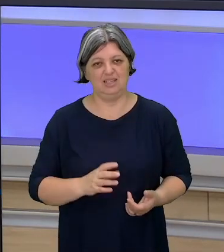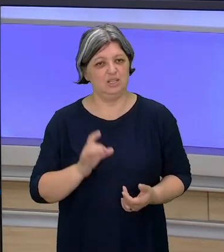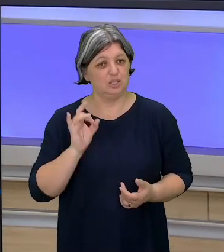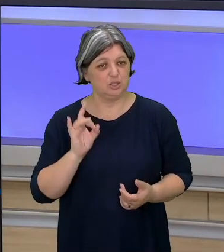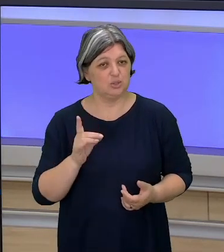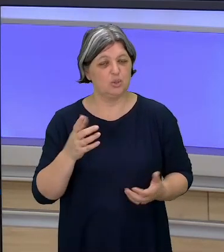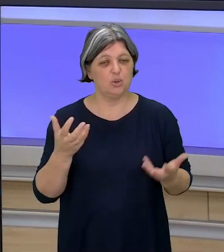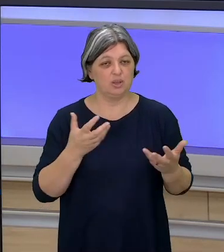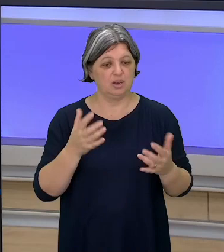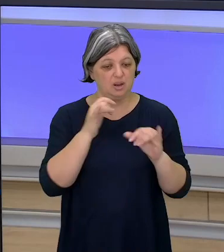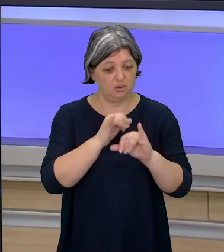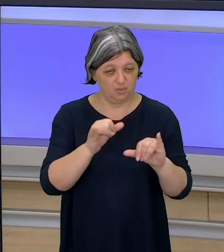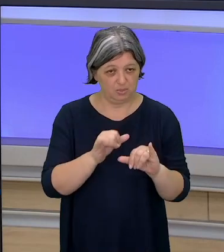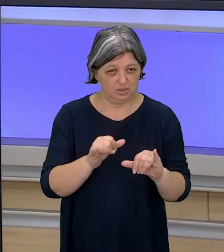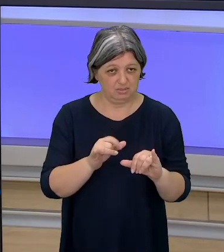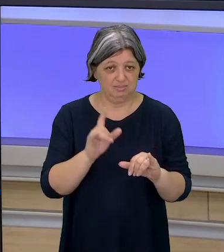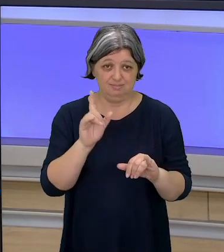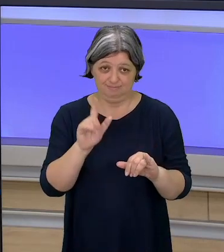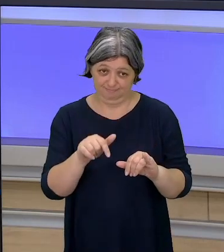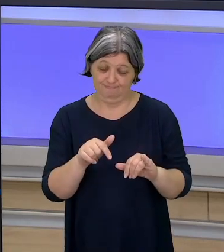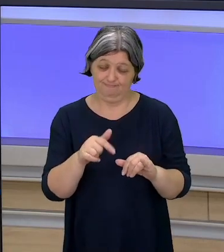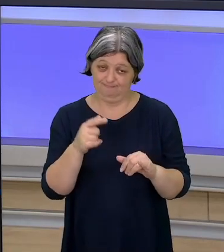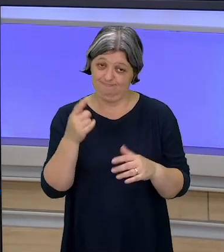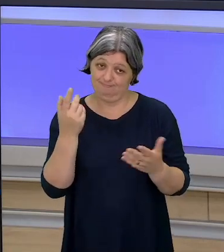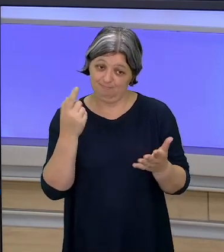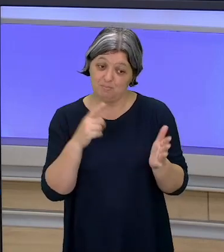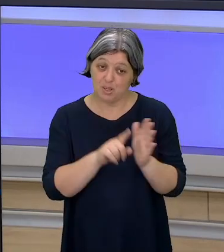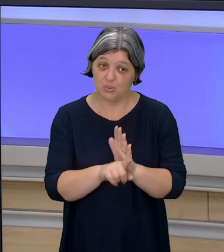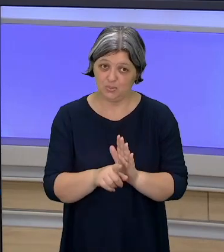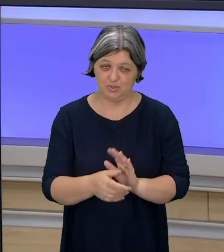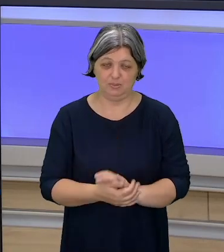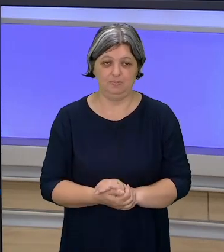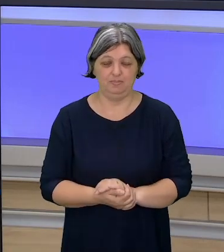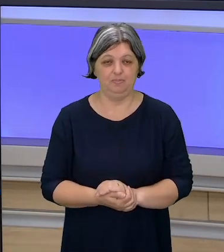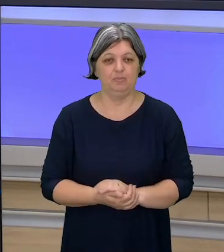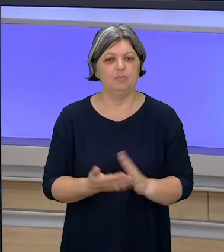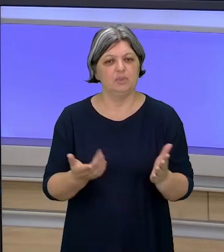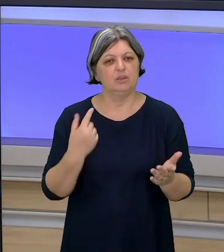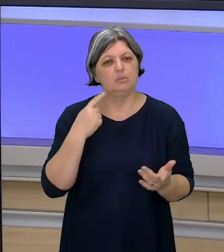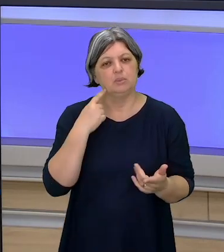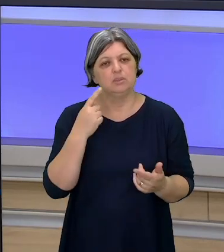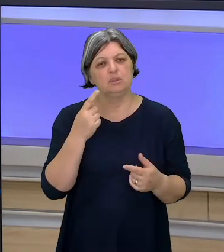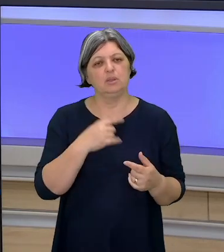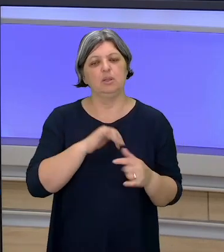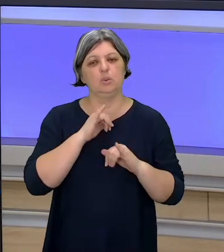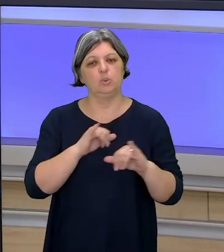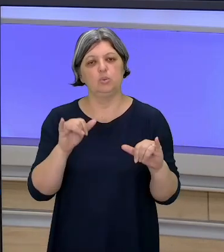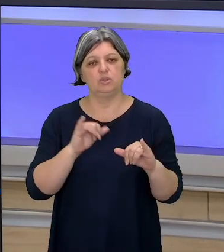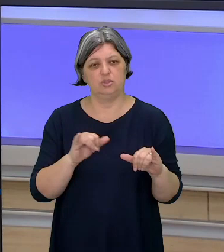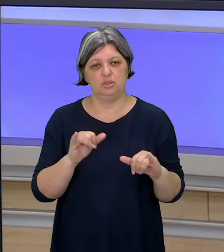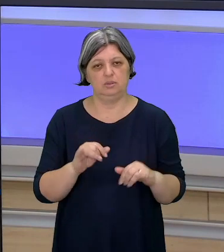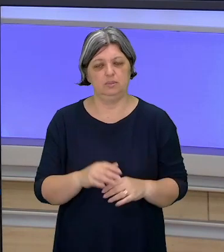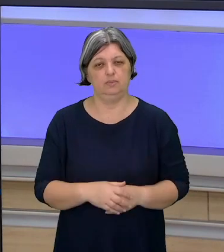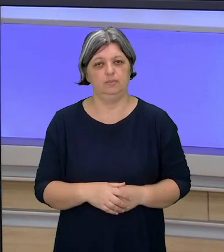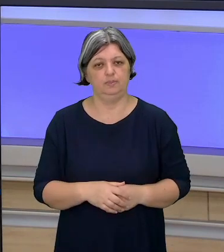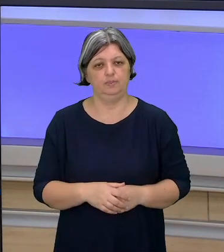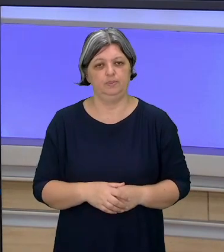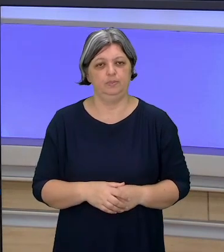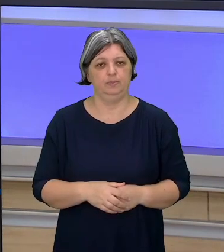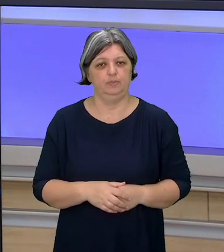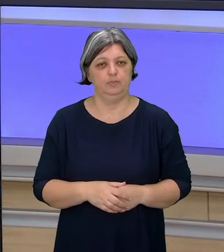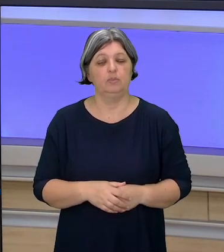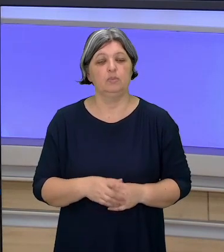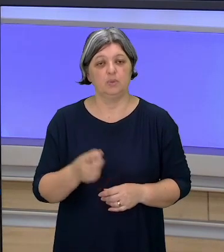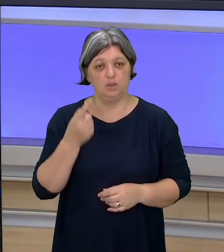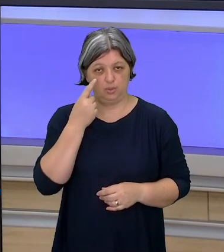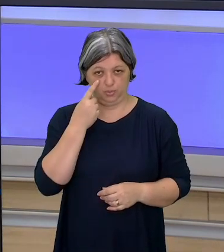te informar? Esse é o ponto. Então, qual é o principal? Vamos começar por essa notícia. A gente